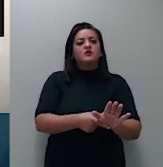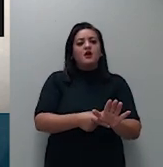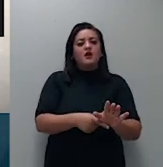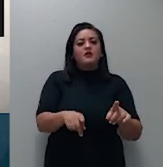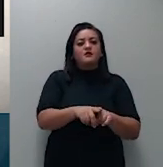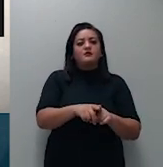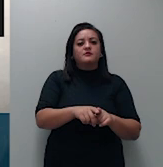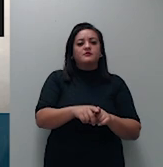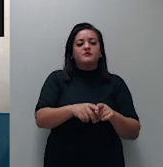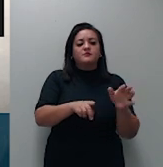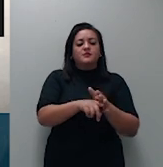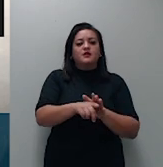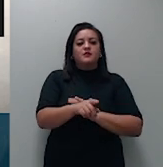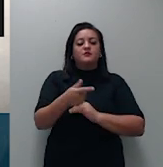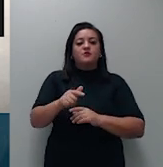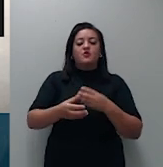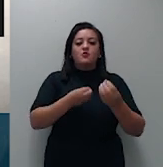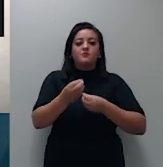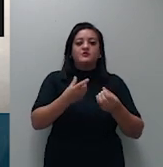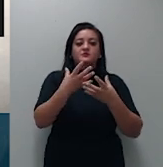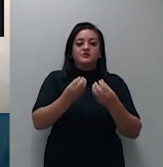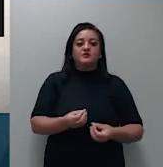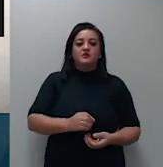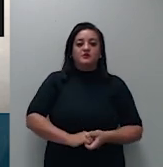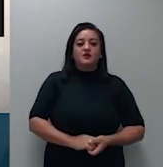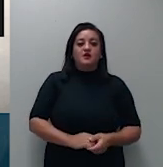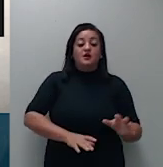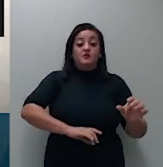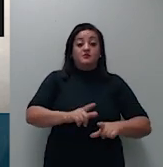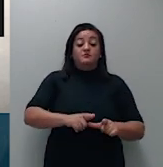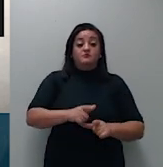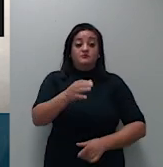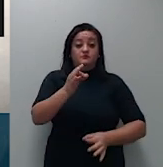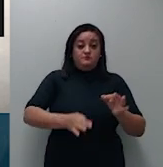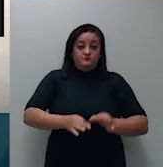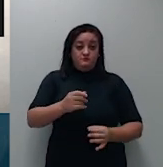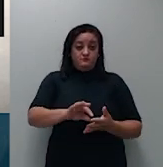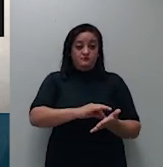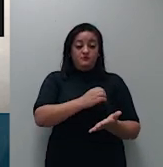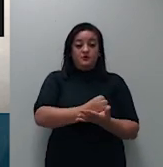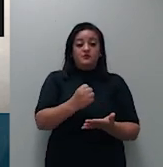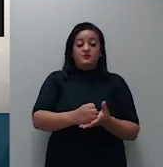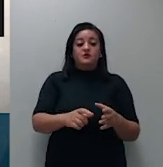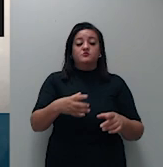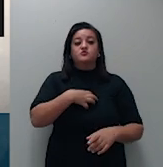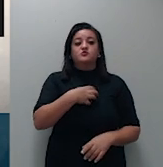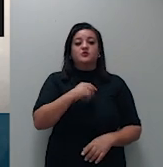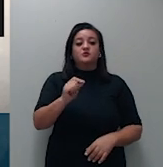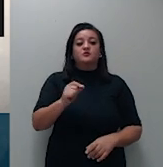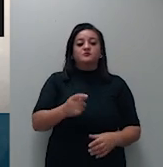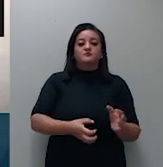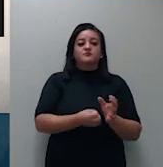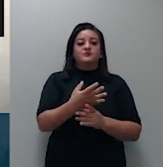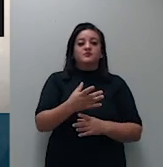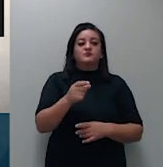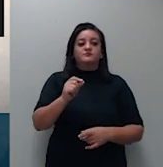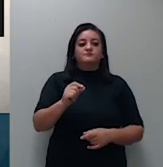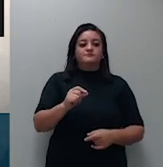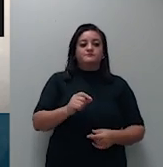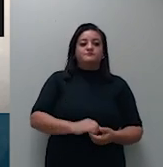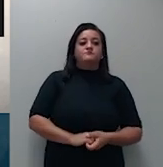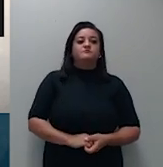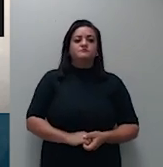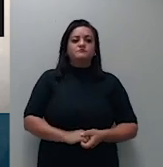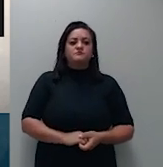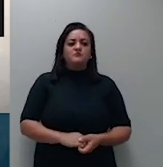favor da Índia seriado e das filhas de academia para doação negócio jurídico contrato solene de modo que para que ela